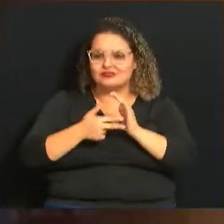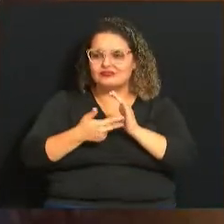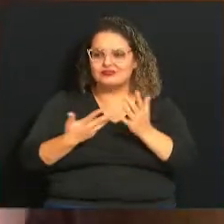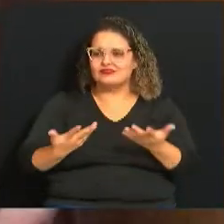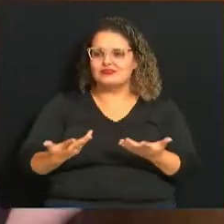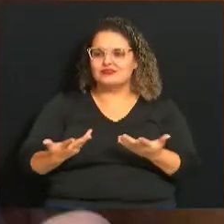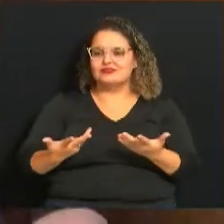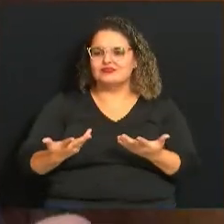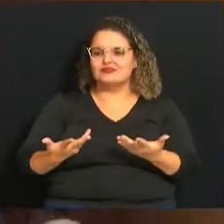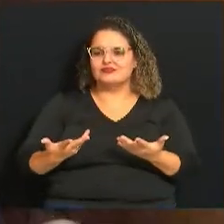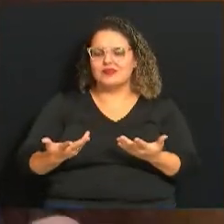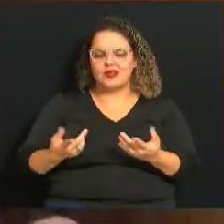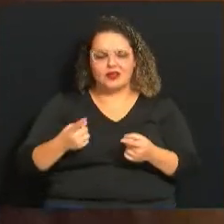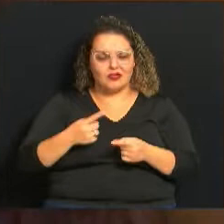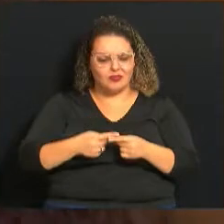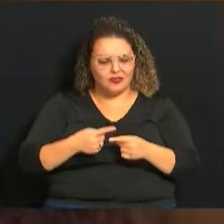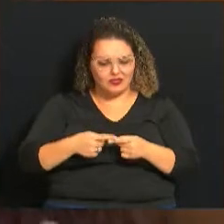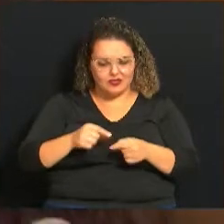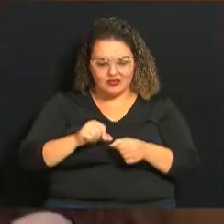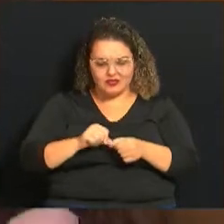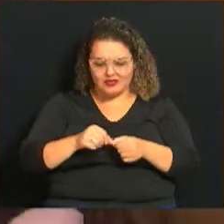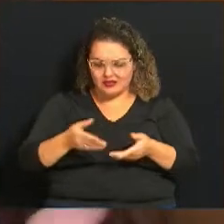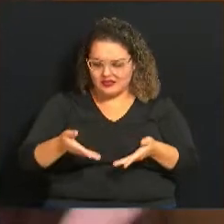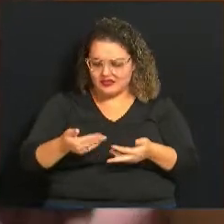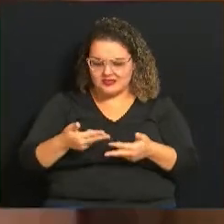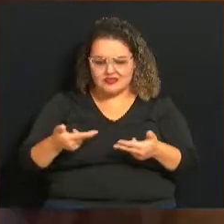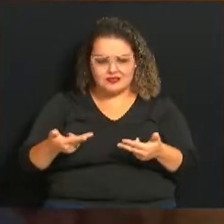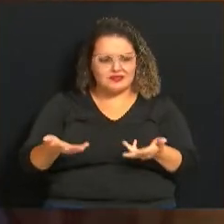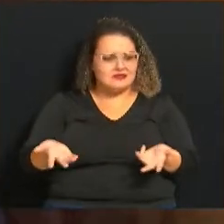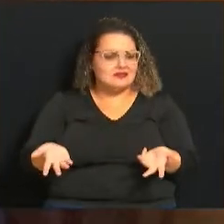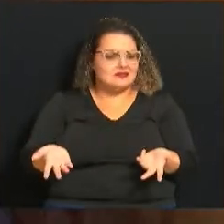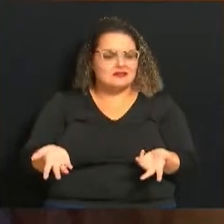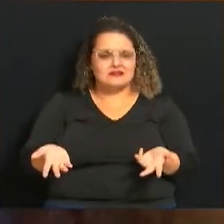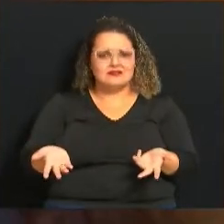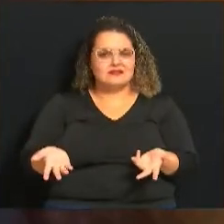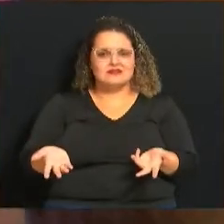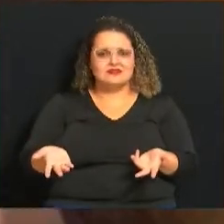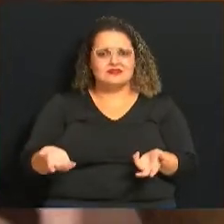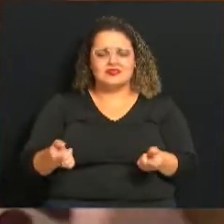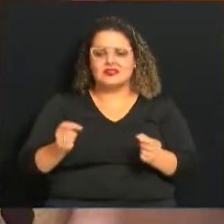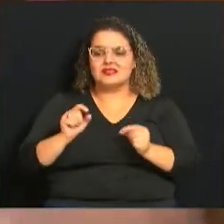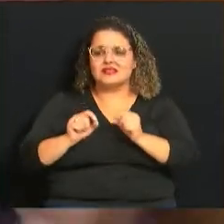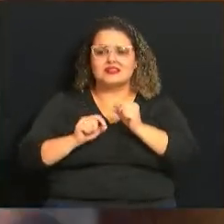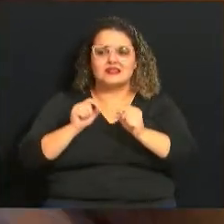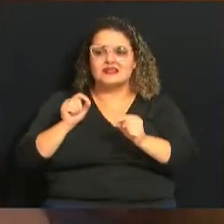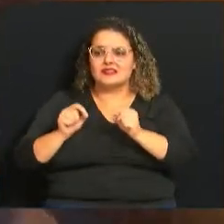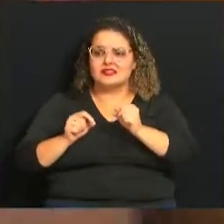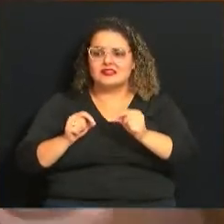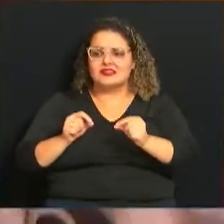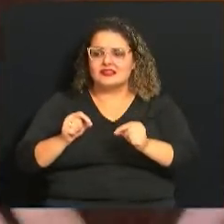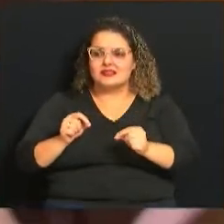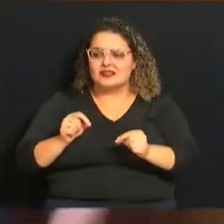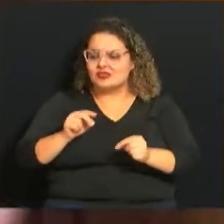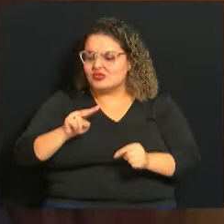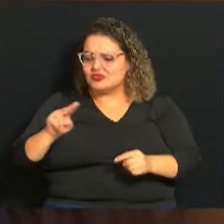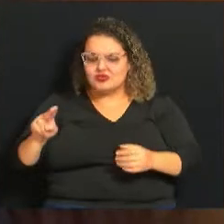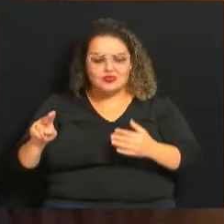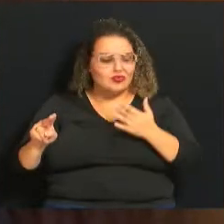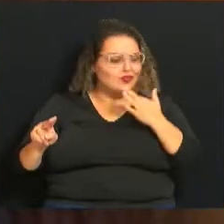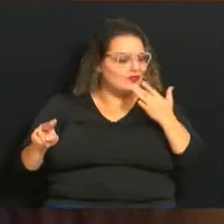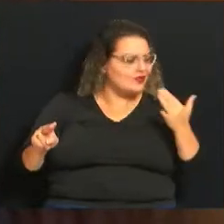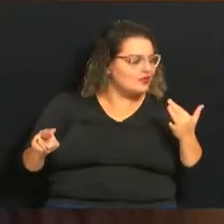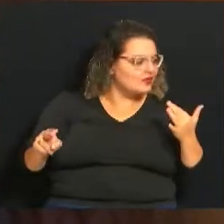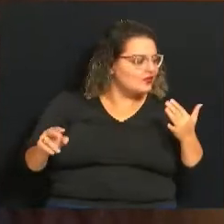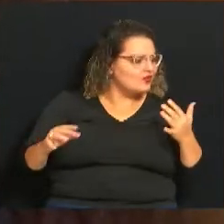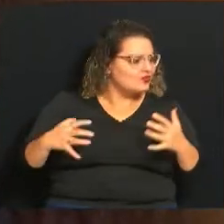diz, por que eu estou fazendo isso, né? Assim, quem deu esse nome, ou essa cor, ou essa forma para as coisas que estão na